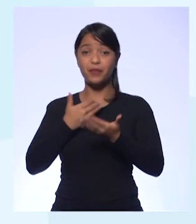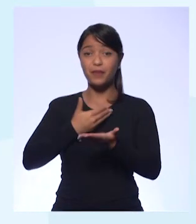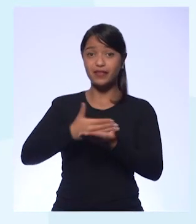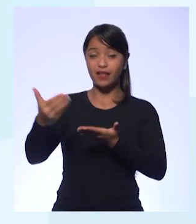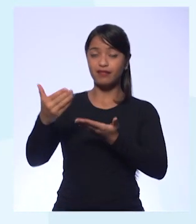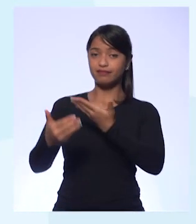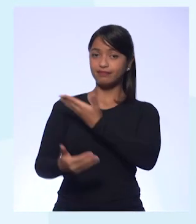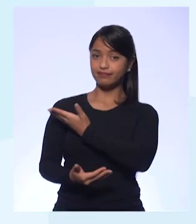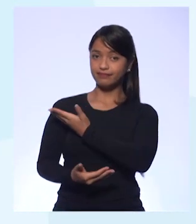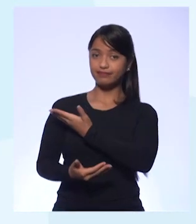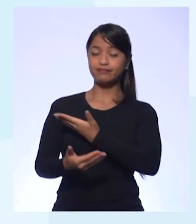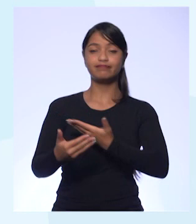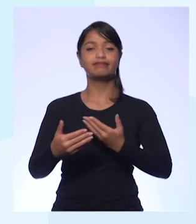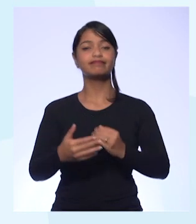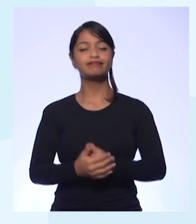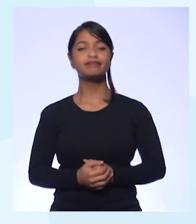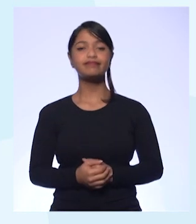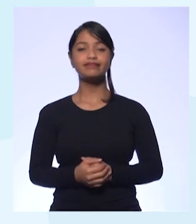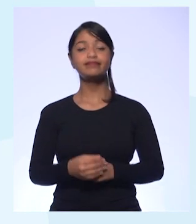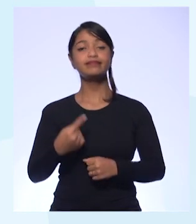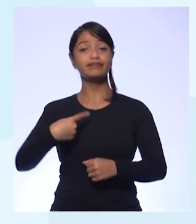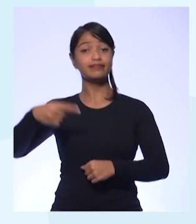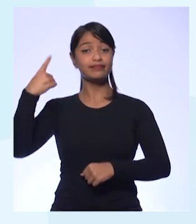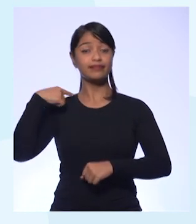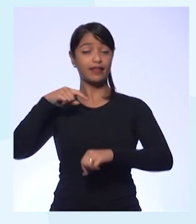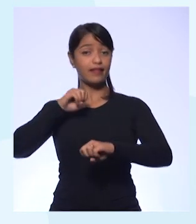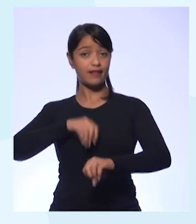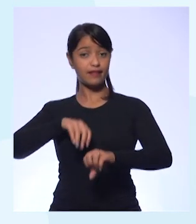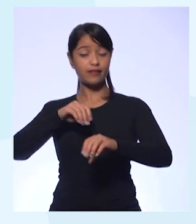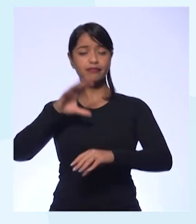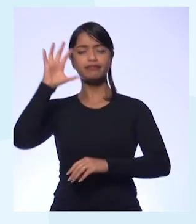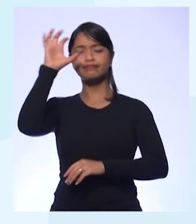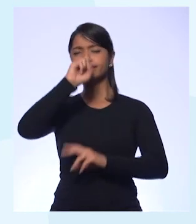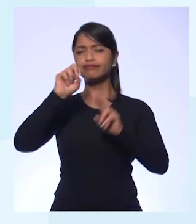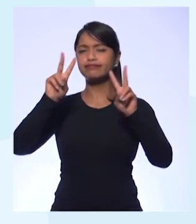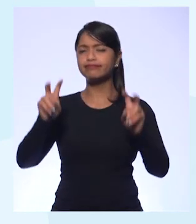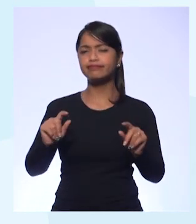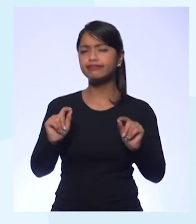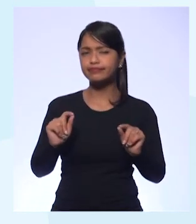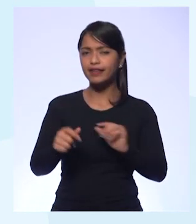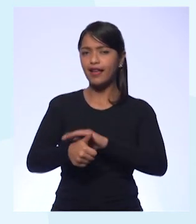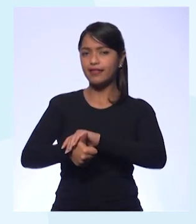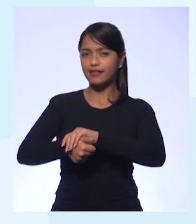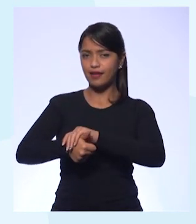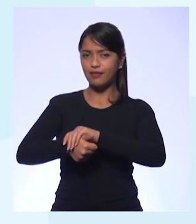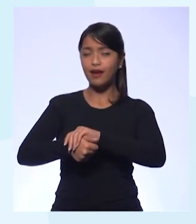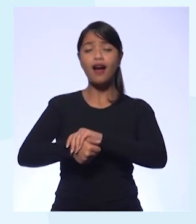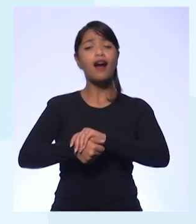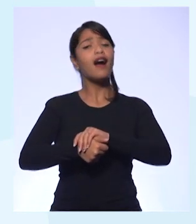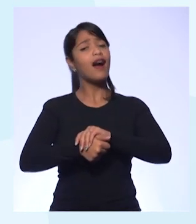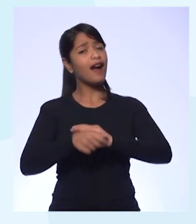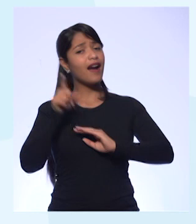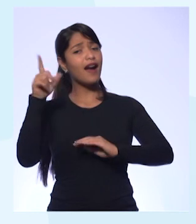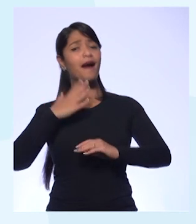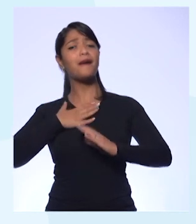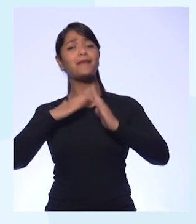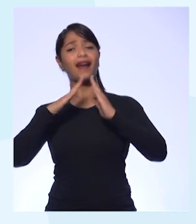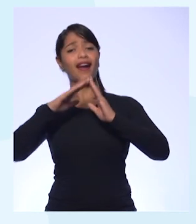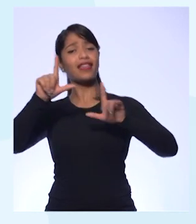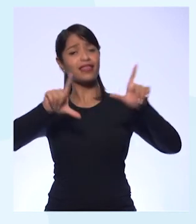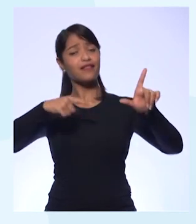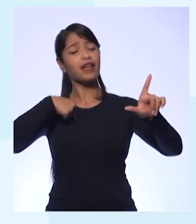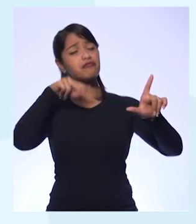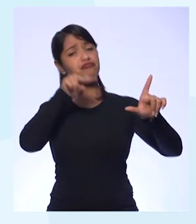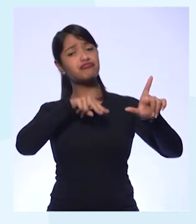começar a aula, Mônica. Bora lá. Na aula passada, então, nós falamos um pouco sobre as tartarugas. Eu assisti essa aula lá de casa, Foi tava uma na aula TV.